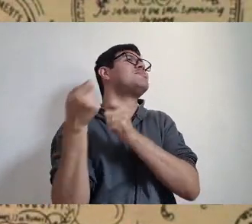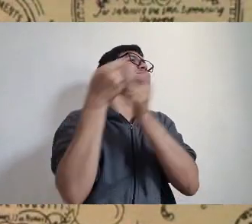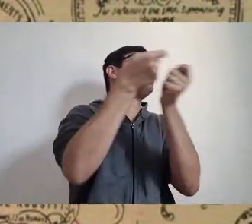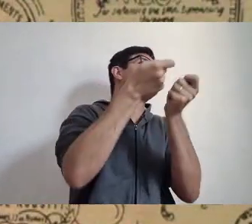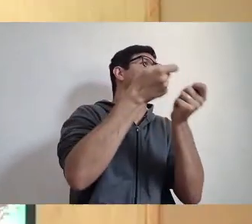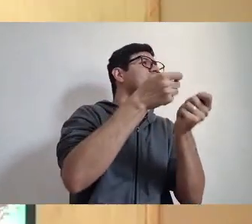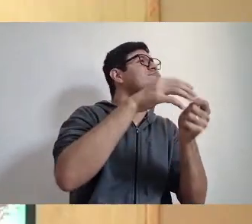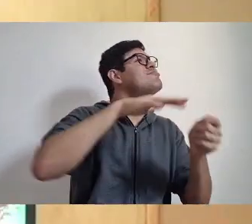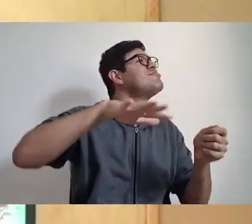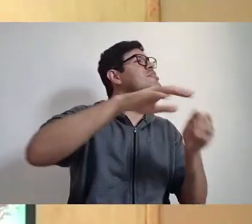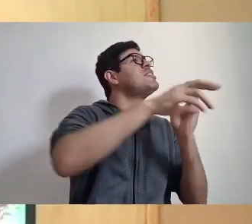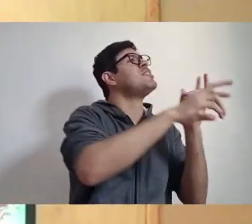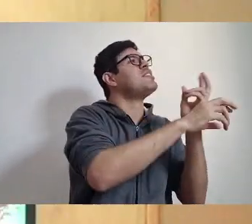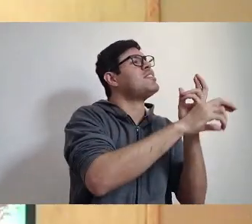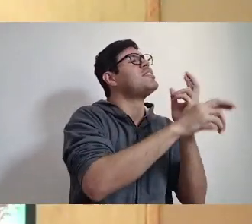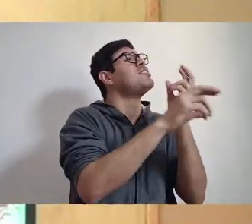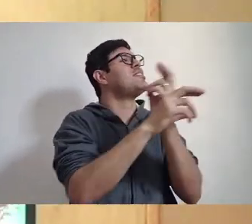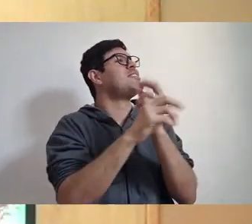exemplo. perfeitamente.